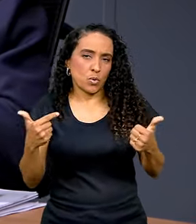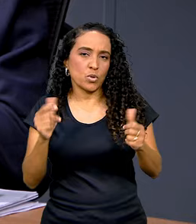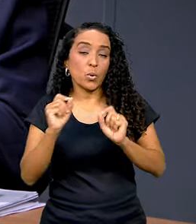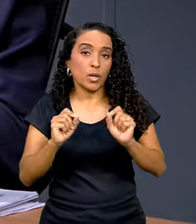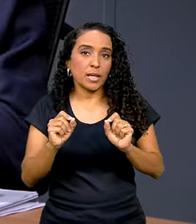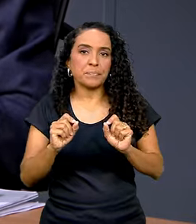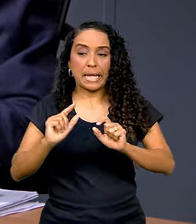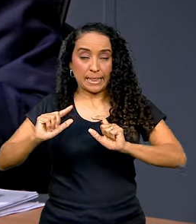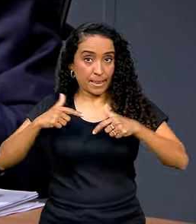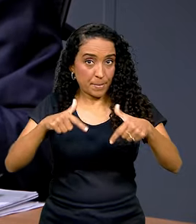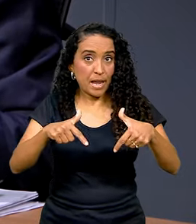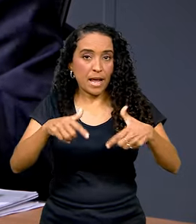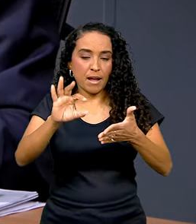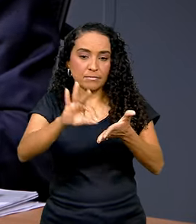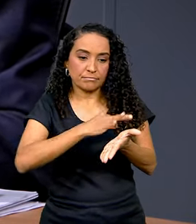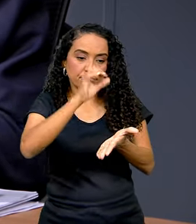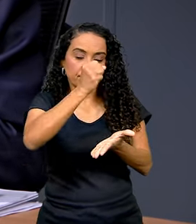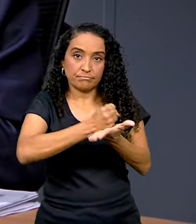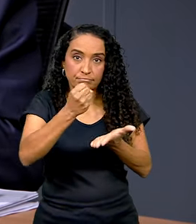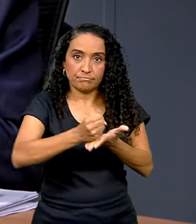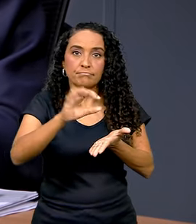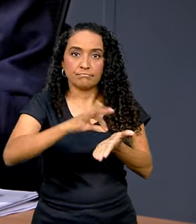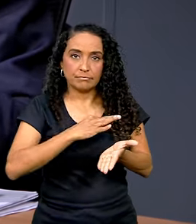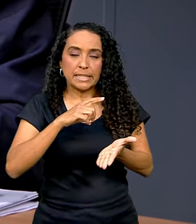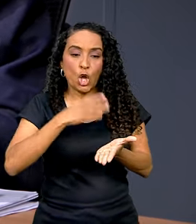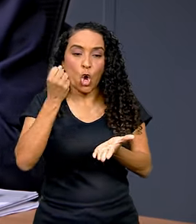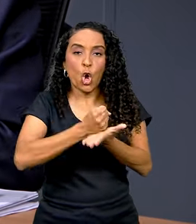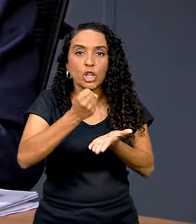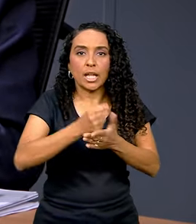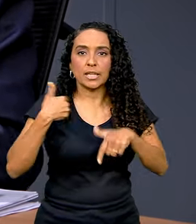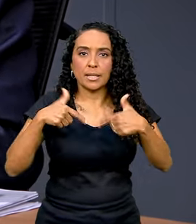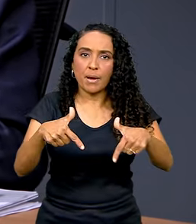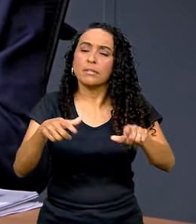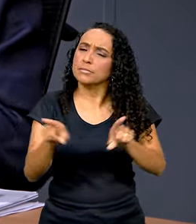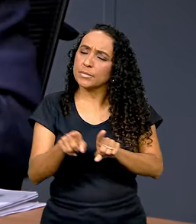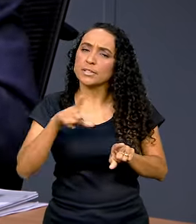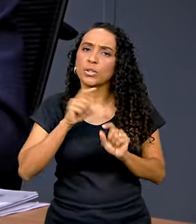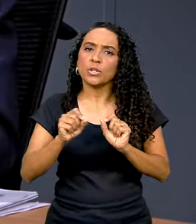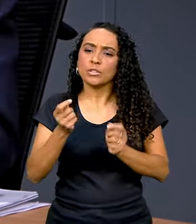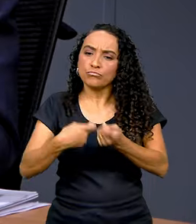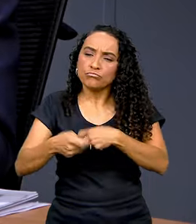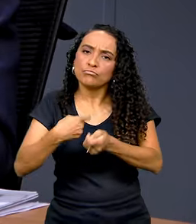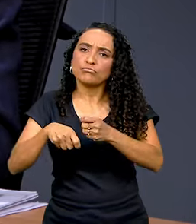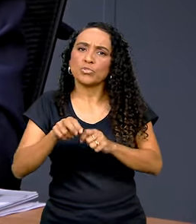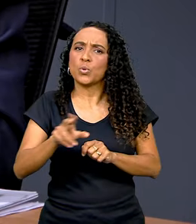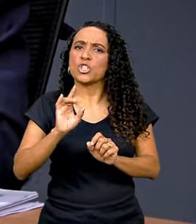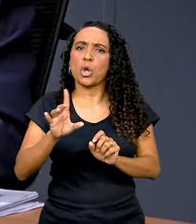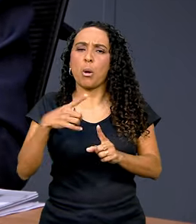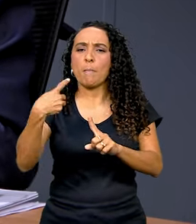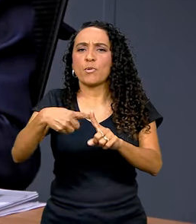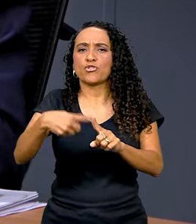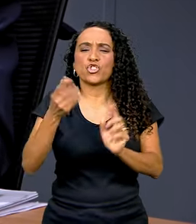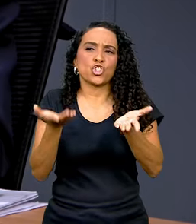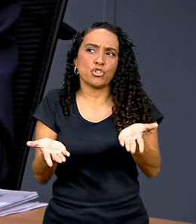a modificação é trabalhar assinar carteira de trabalho ter um contrato de trabalho e também ter um negócio não é